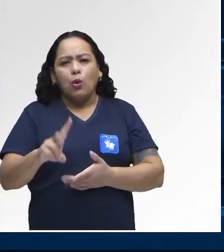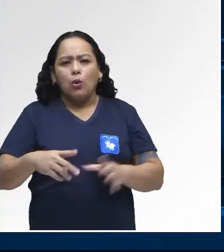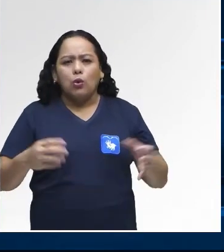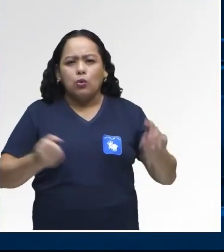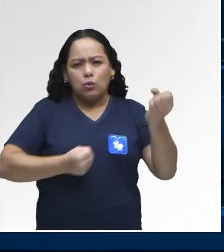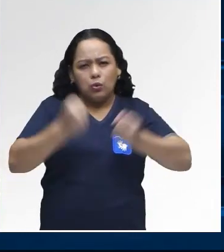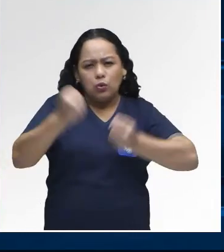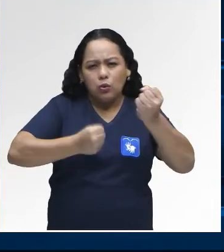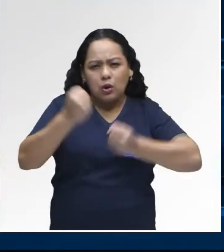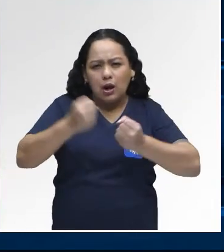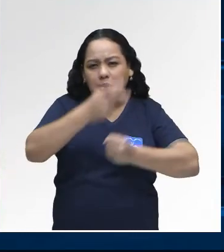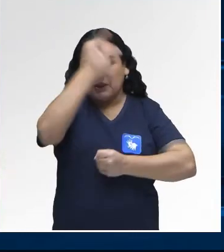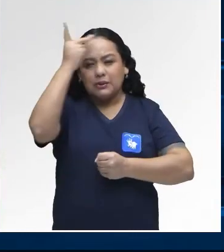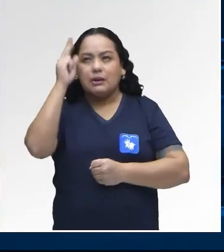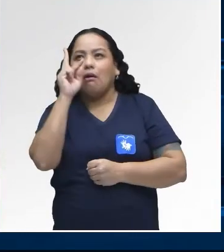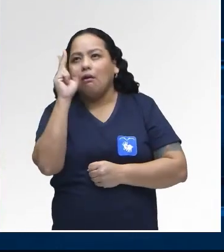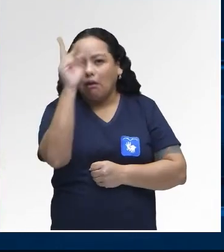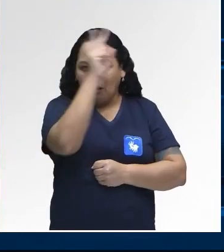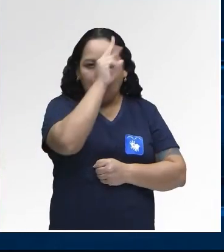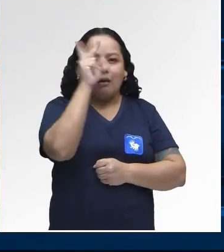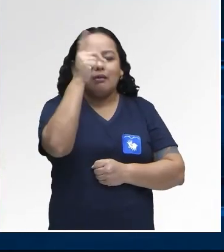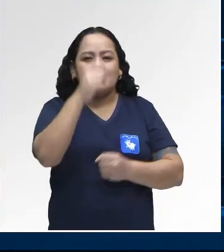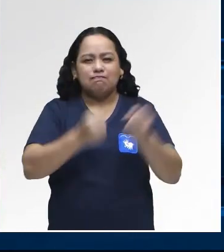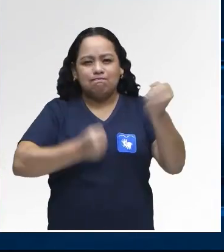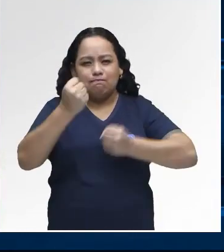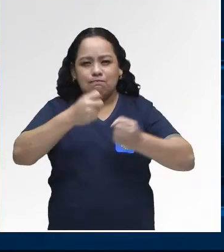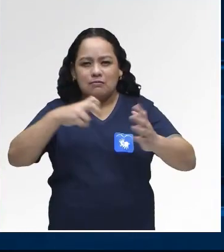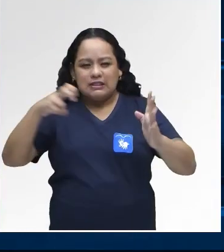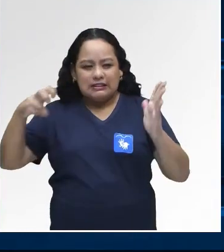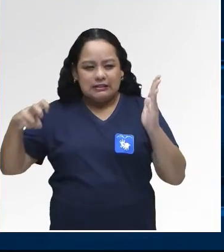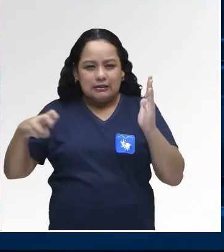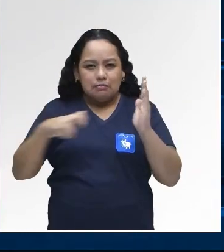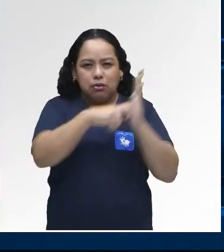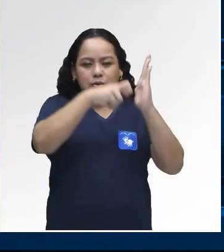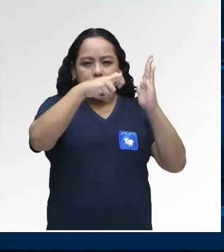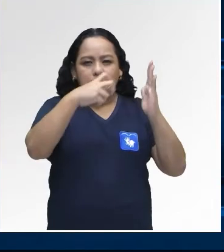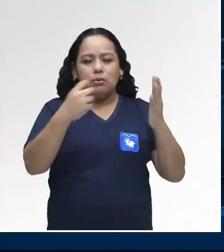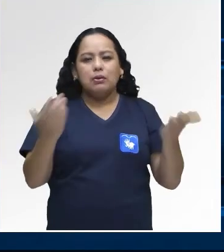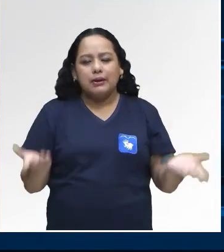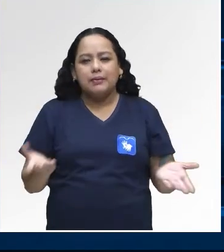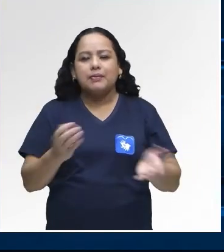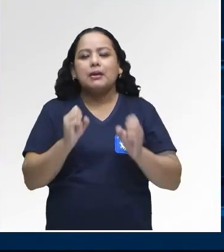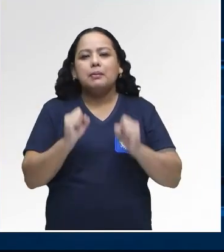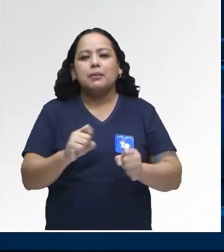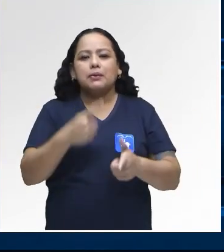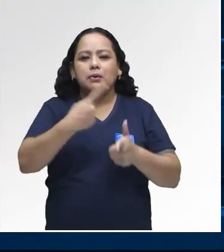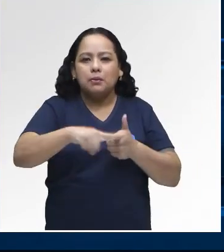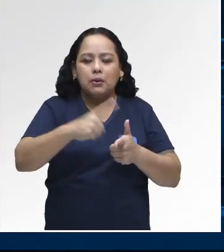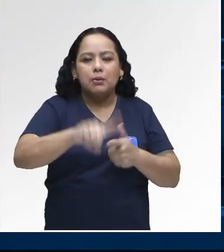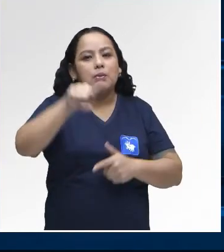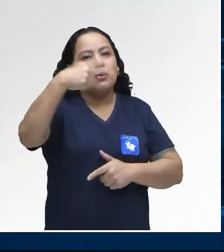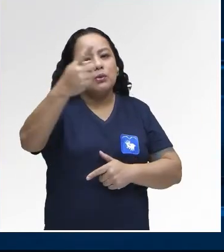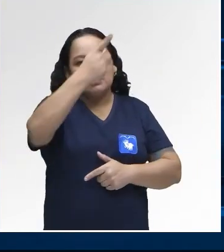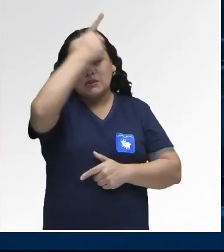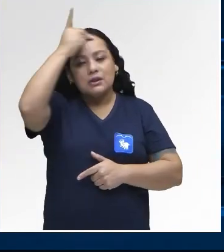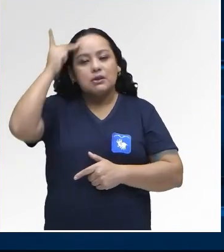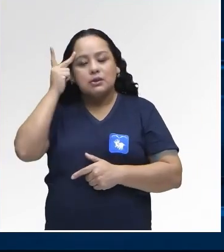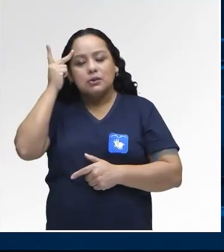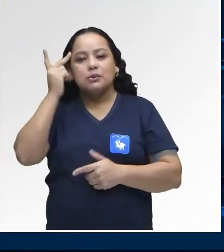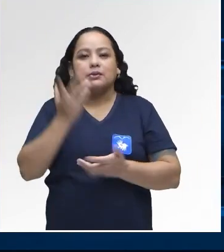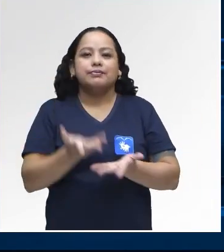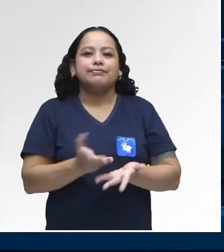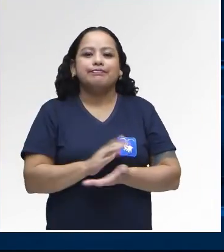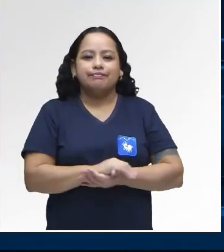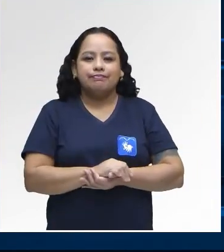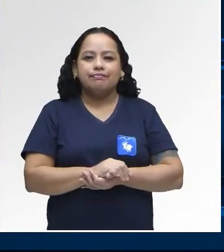alguém alcoolizado pode fazer. E aí pode acarretar, ter problemas com outras pessoas, certo? Então,